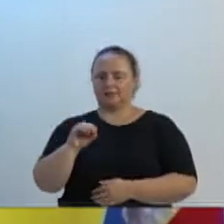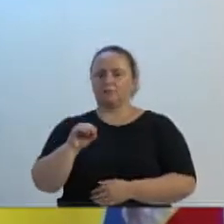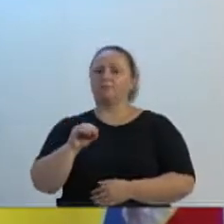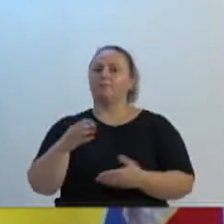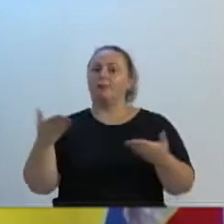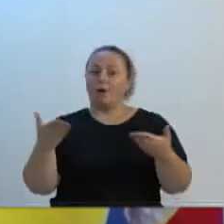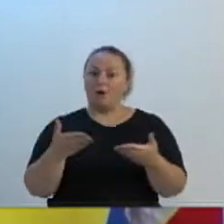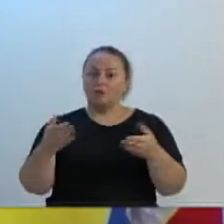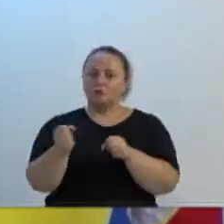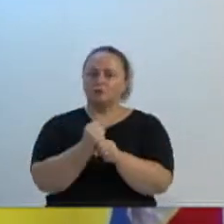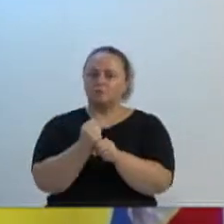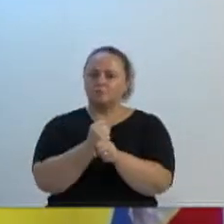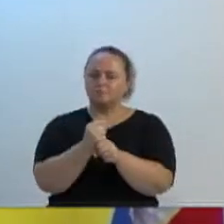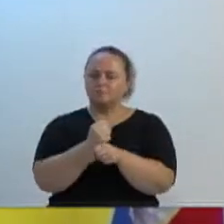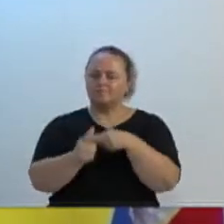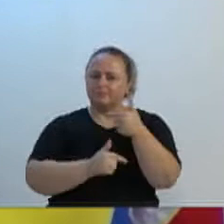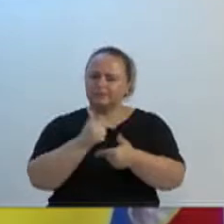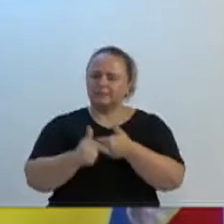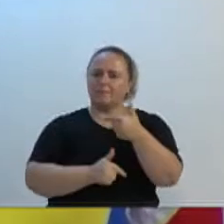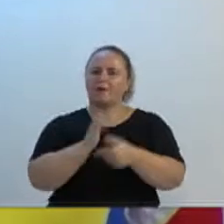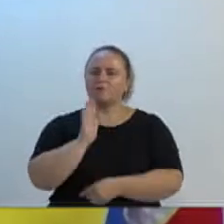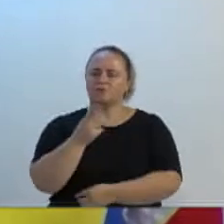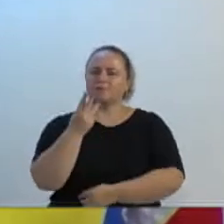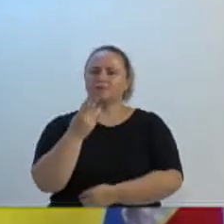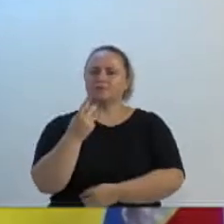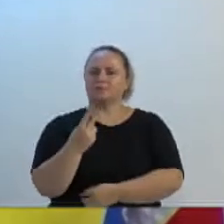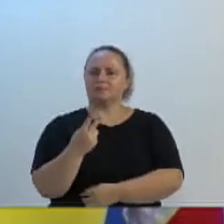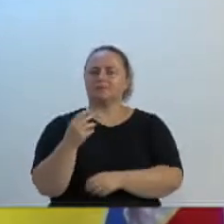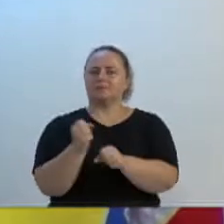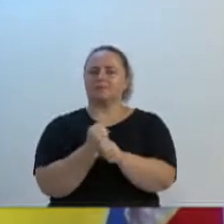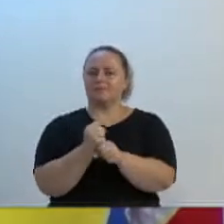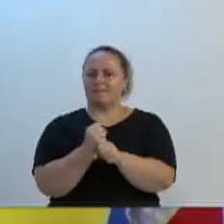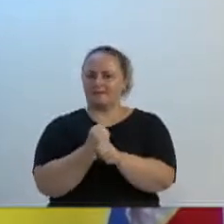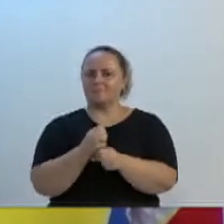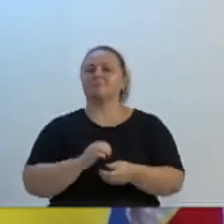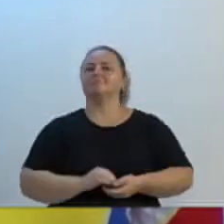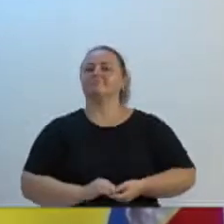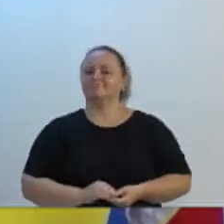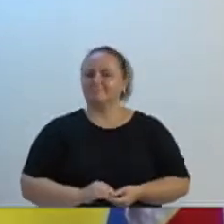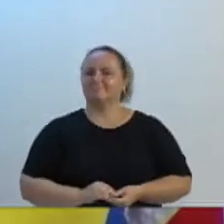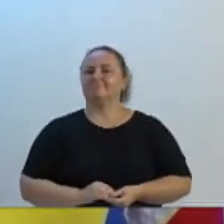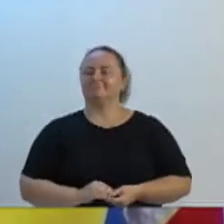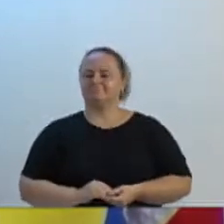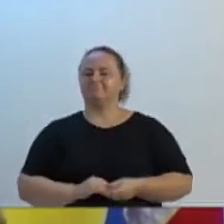trabalho de trazer a informação para nossa sociedade